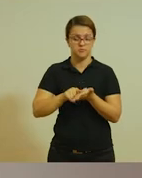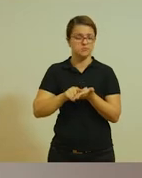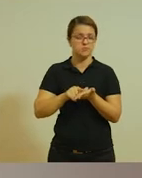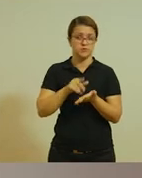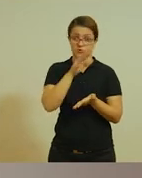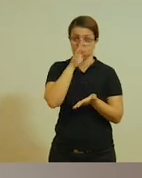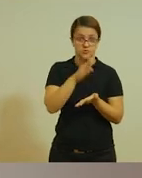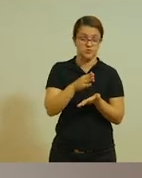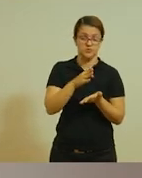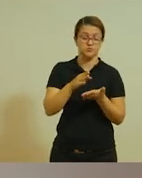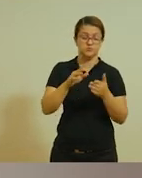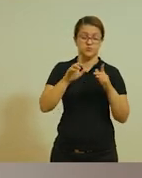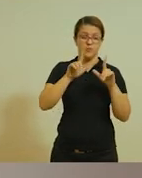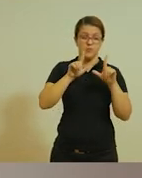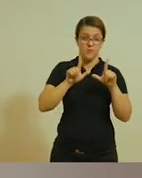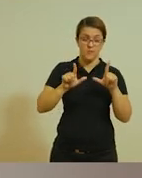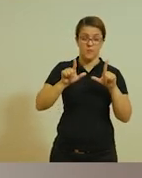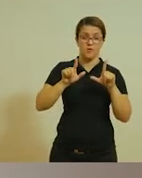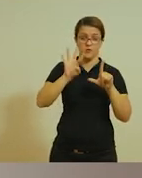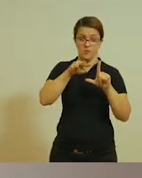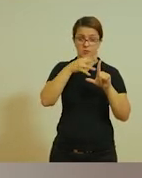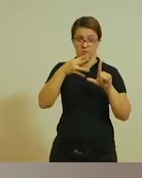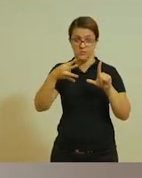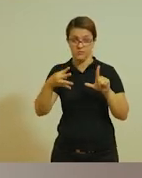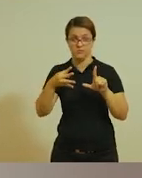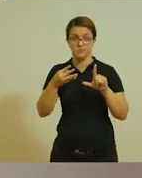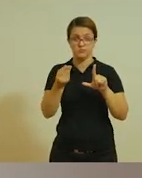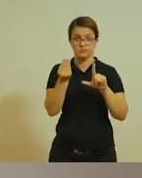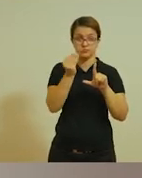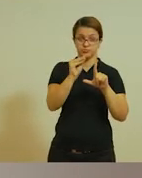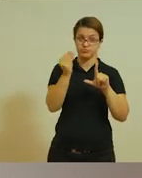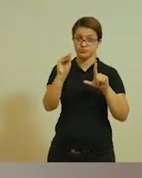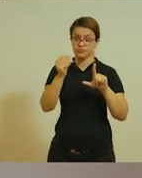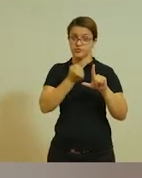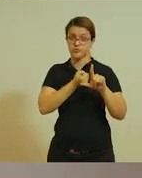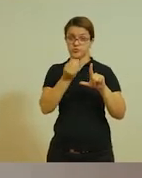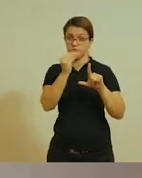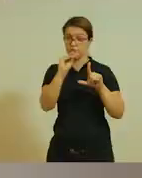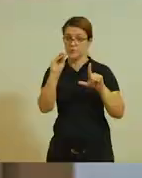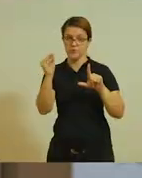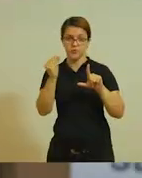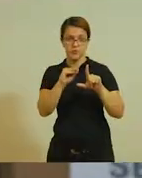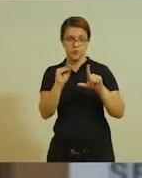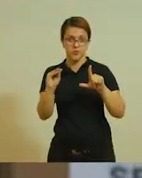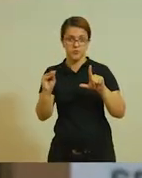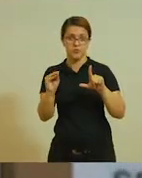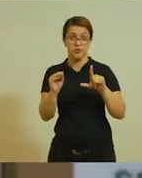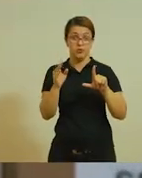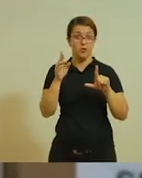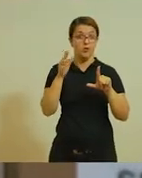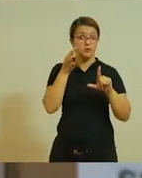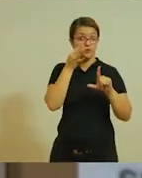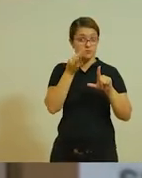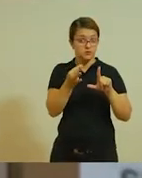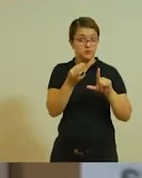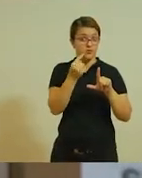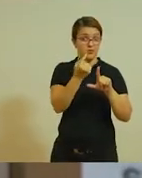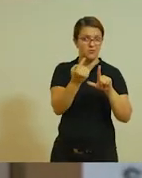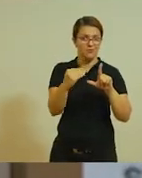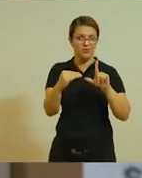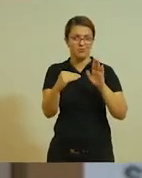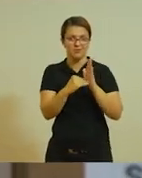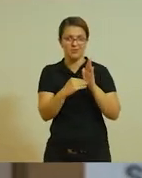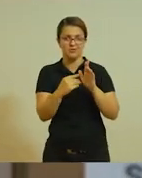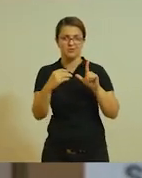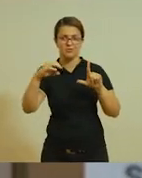diretamente no papelão. Aí vocês vão cortar os quadradinhos e você vai ter o jogo. Só que presta atenção, que é de 1 a